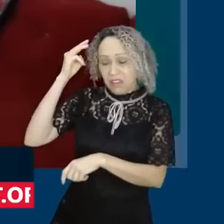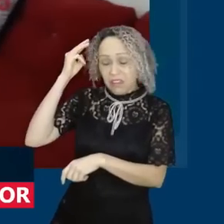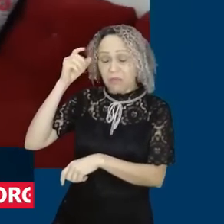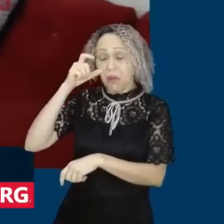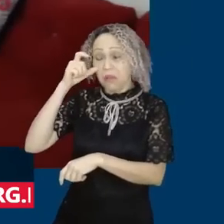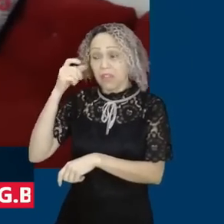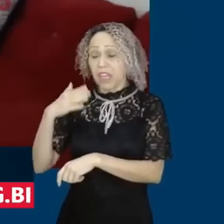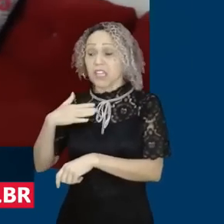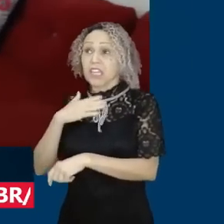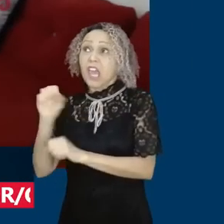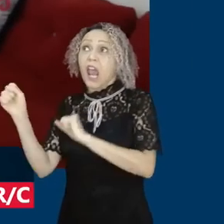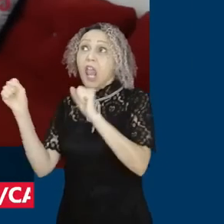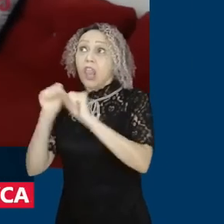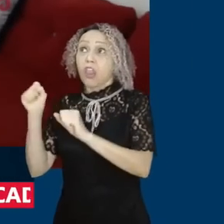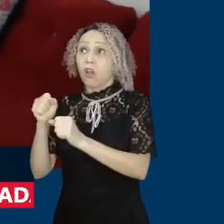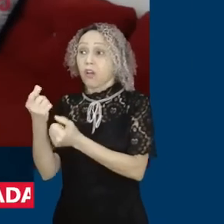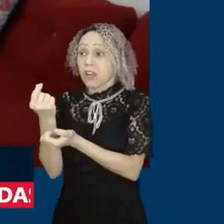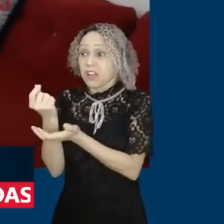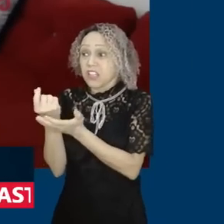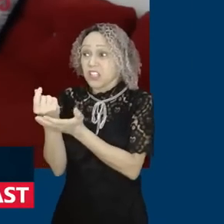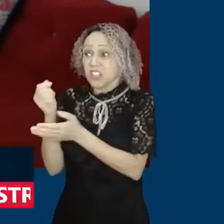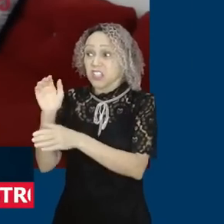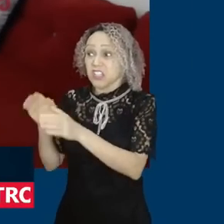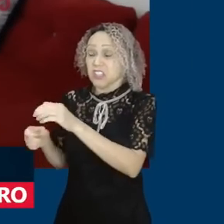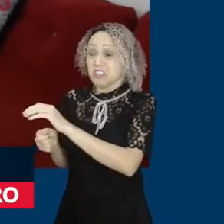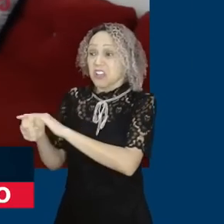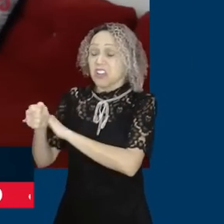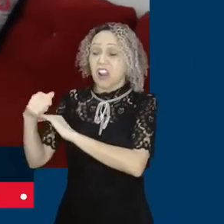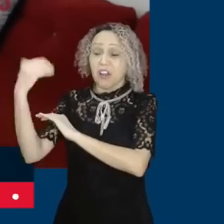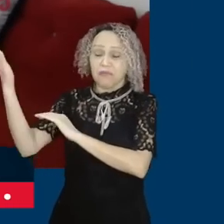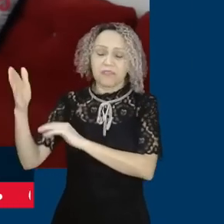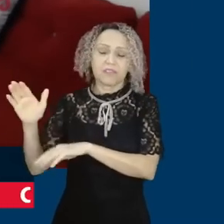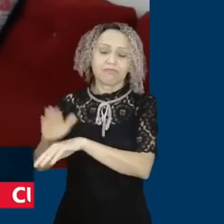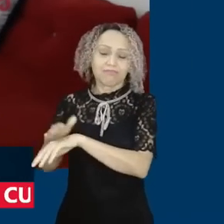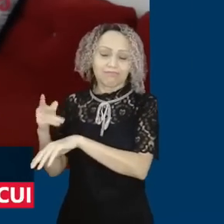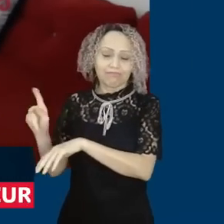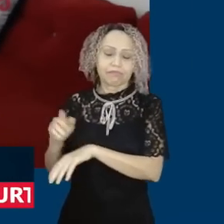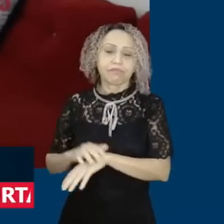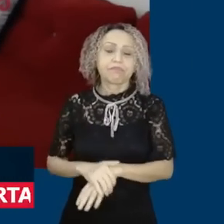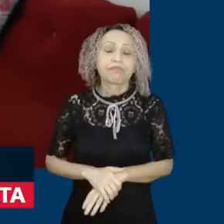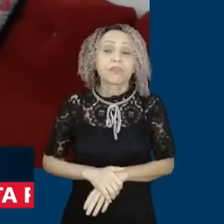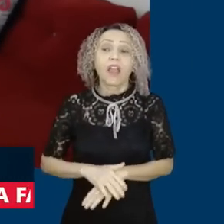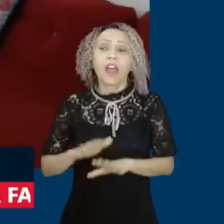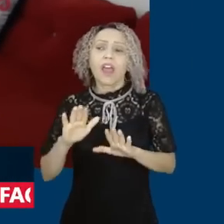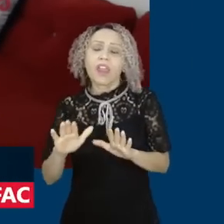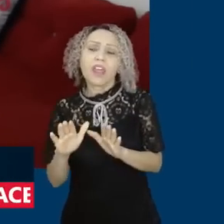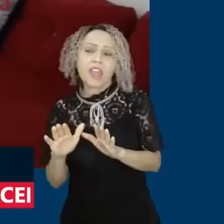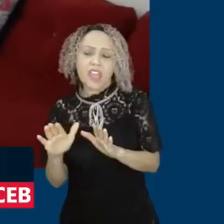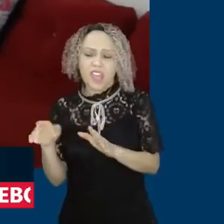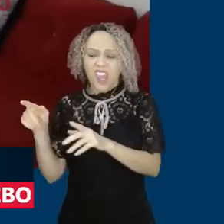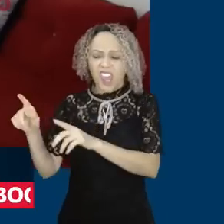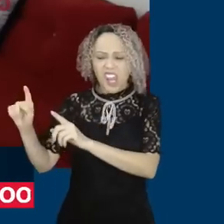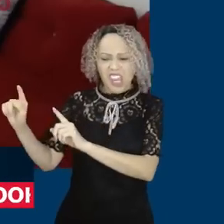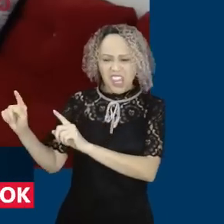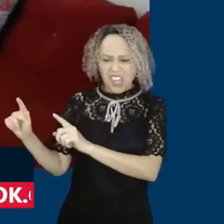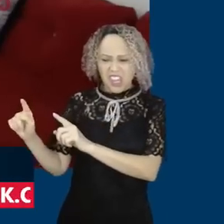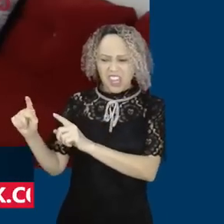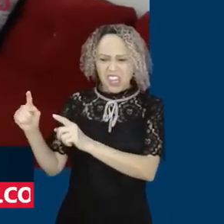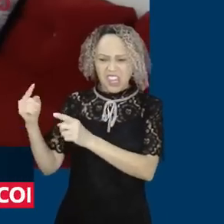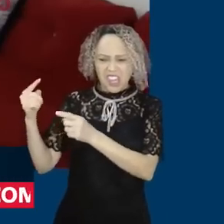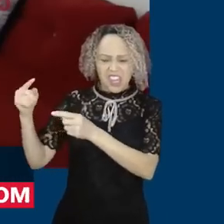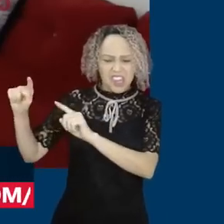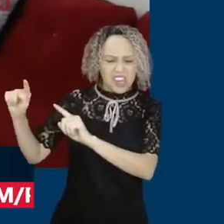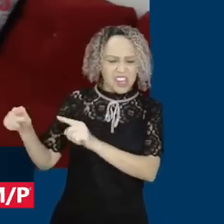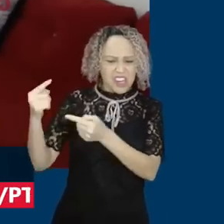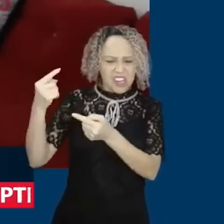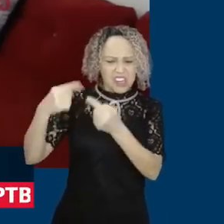com o diagnóstico que foi correto, feito pelo gabinete de transição, de que não apenas o país foi quebrado por Bolsonaro